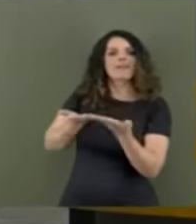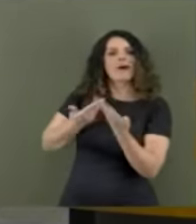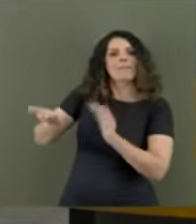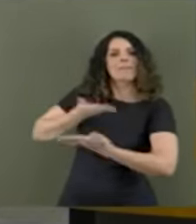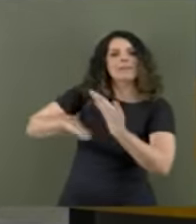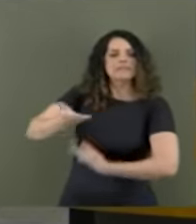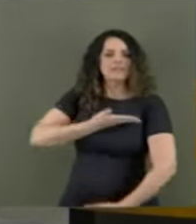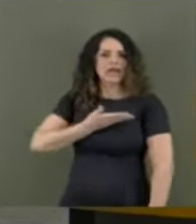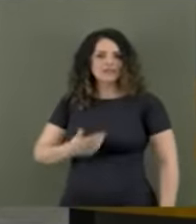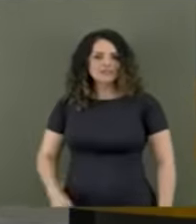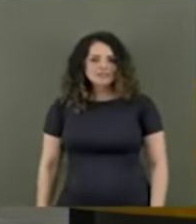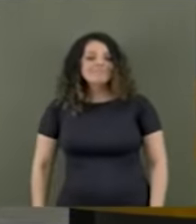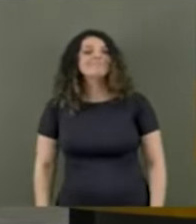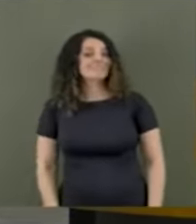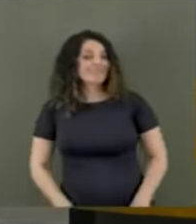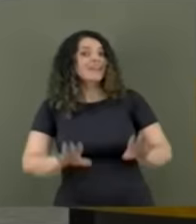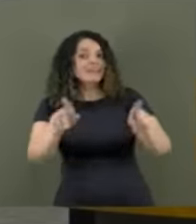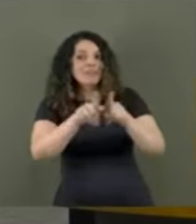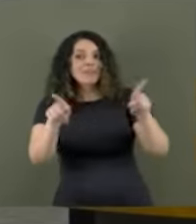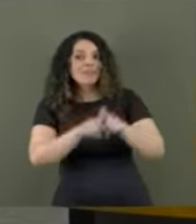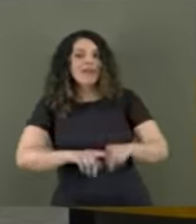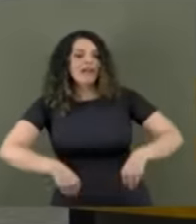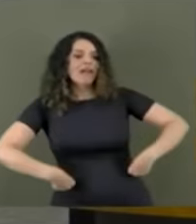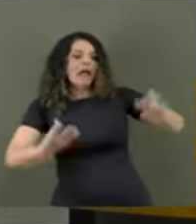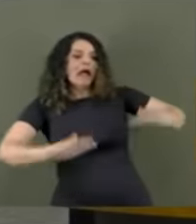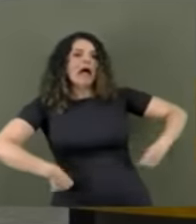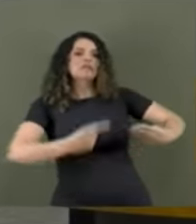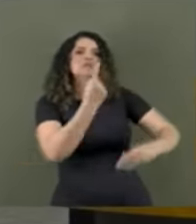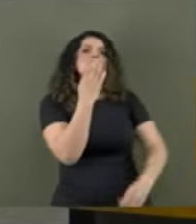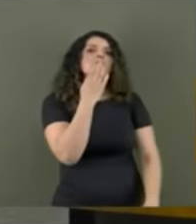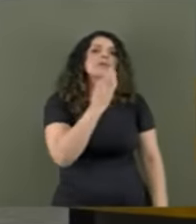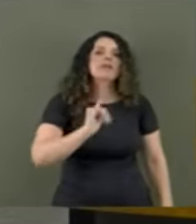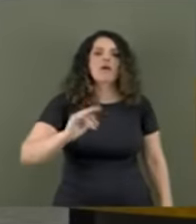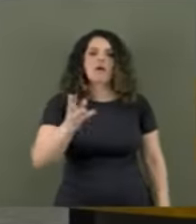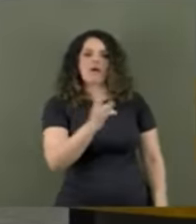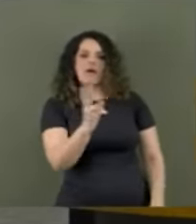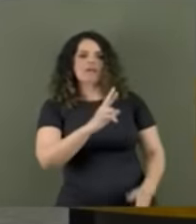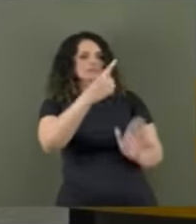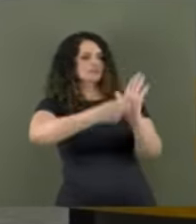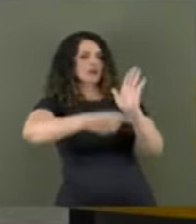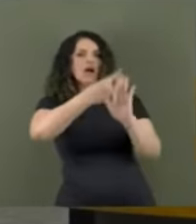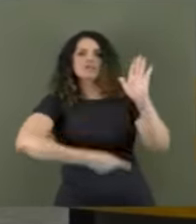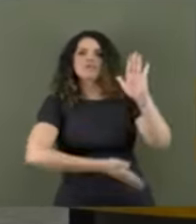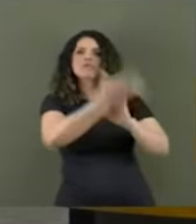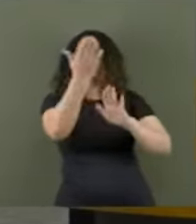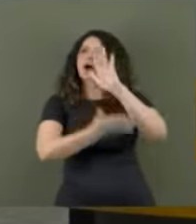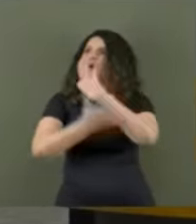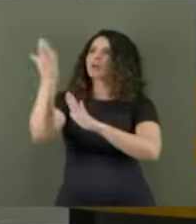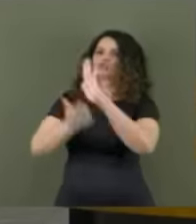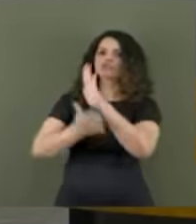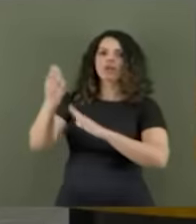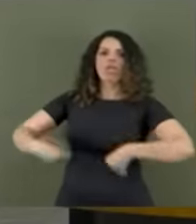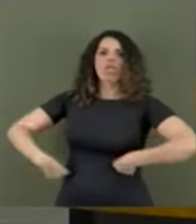orçamento para Além disso gasto de mais de 1 bilhão de reais só em viagens 1 bilhão